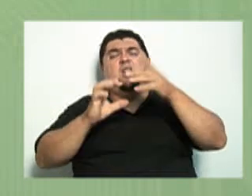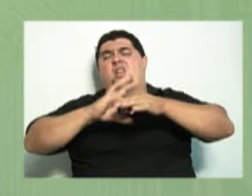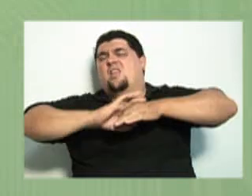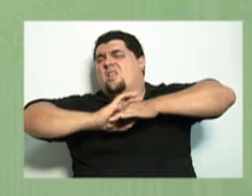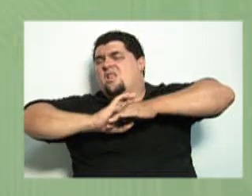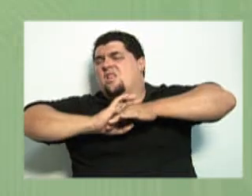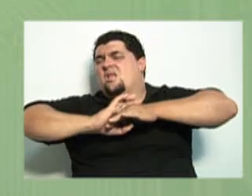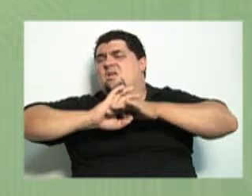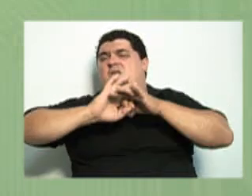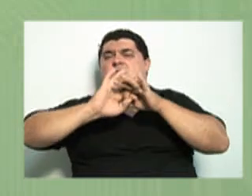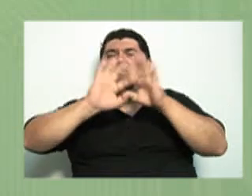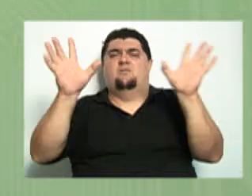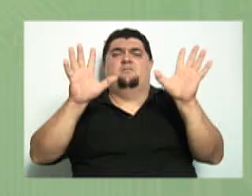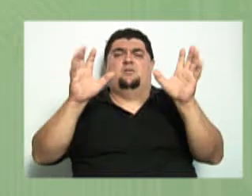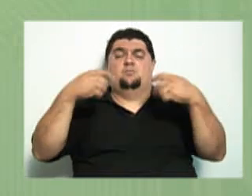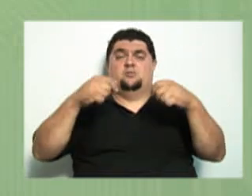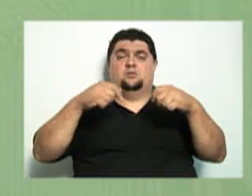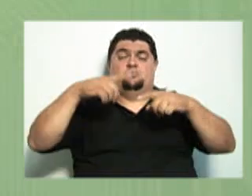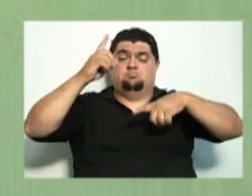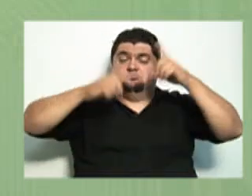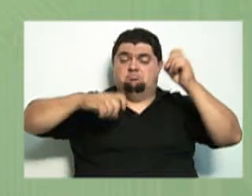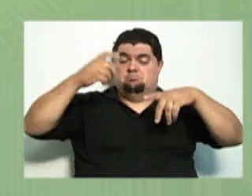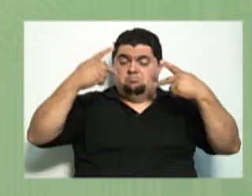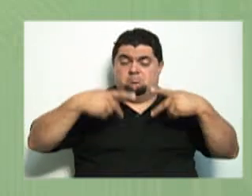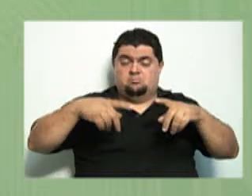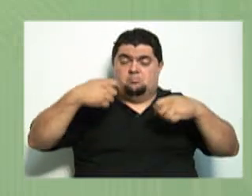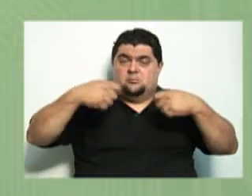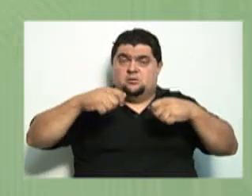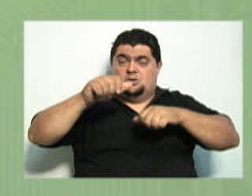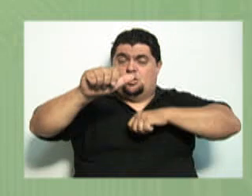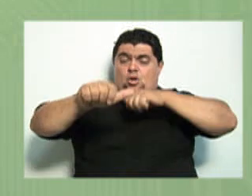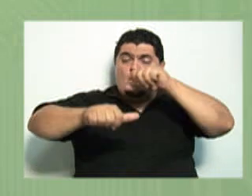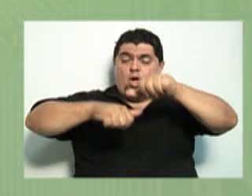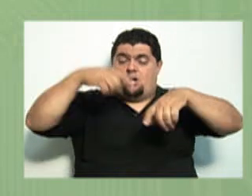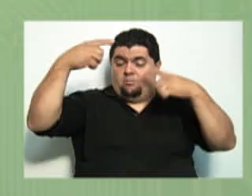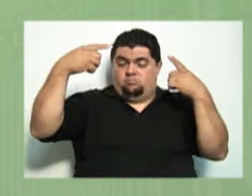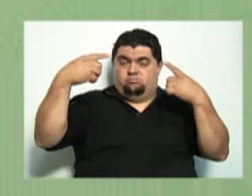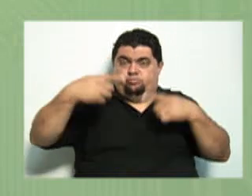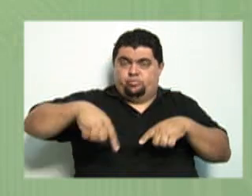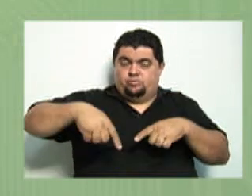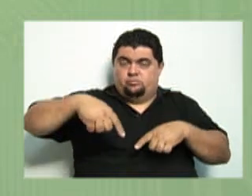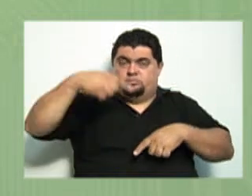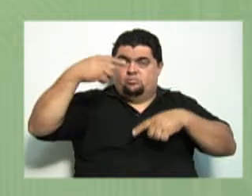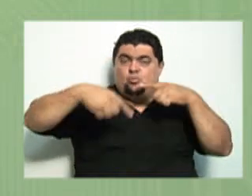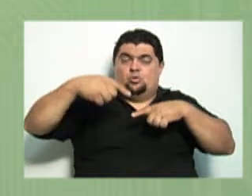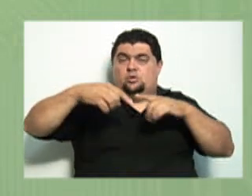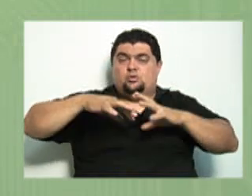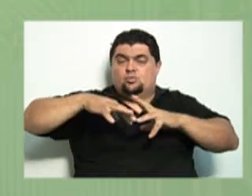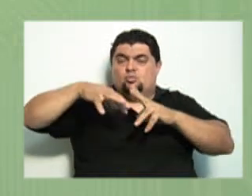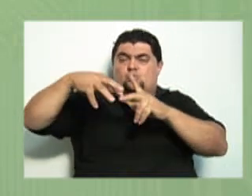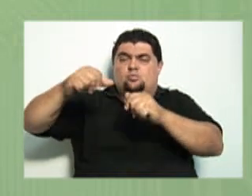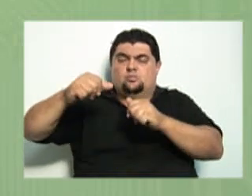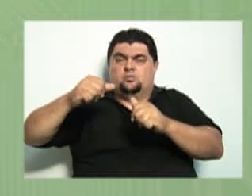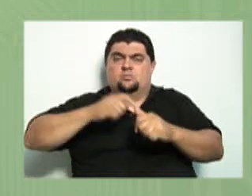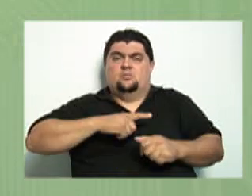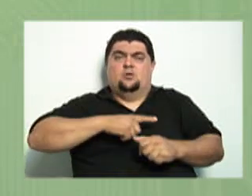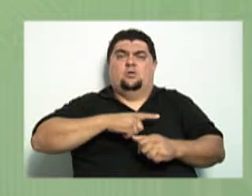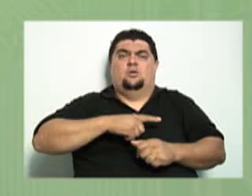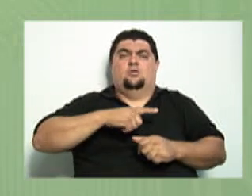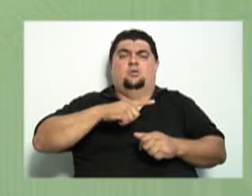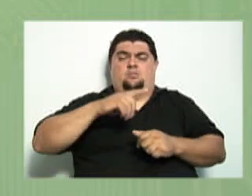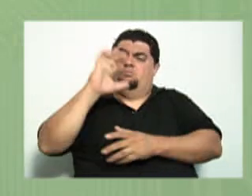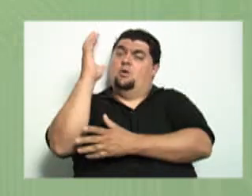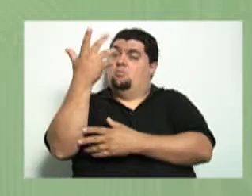expressões precisam se transformar em mudanças políticas e sociais, precisam se transformar em políticas públicas. Ele está ligado à questão